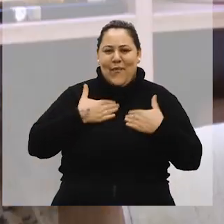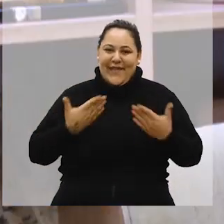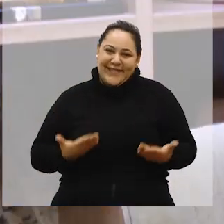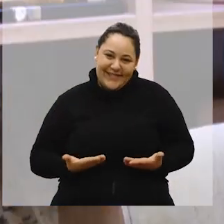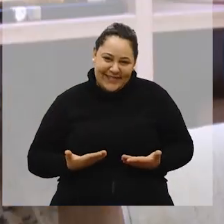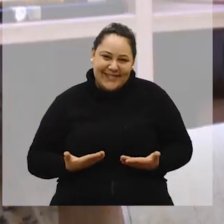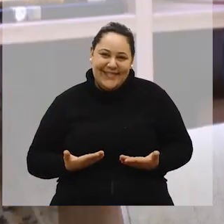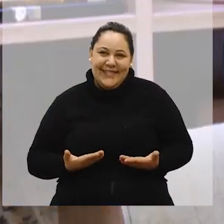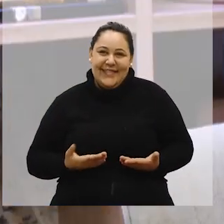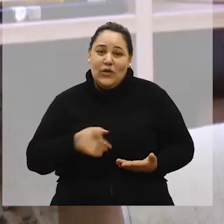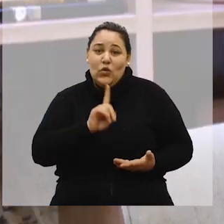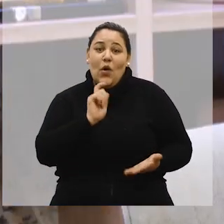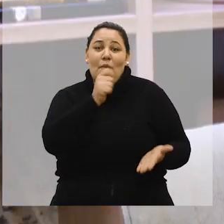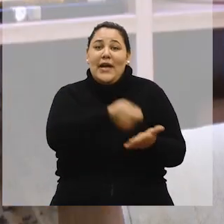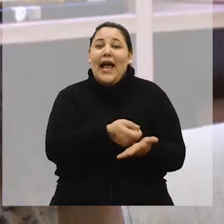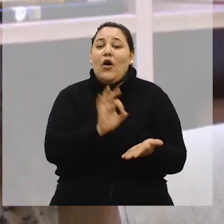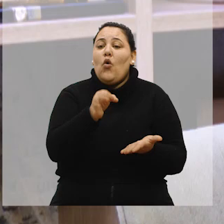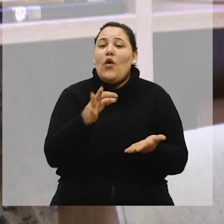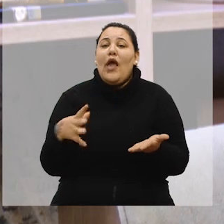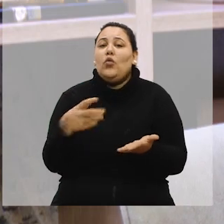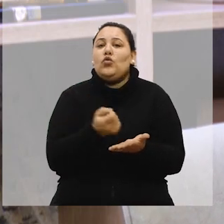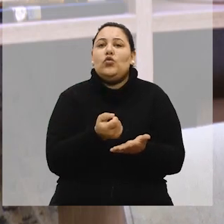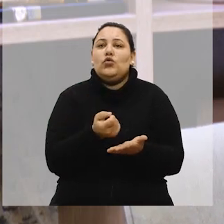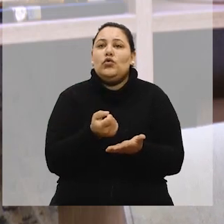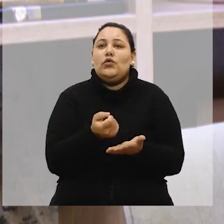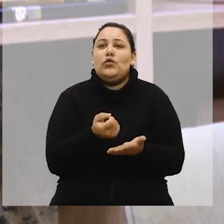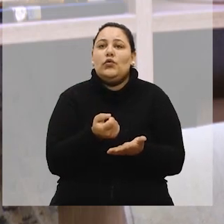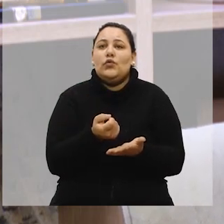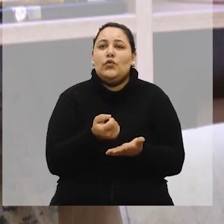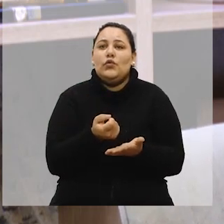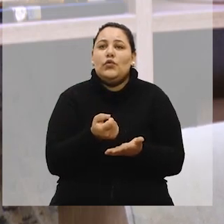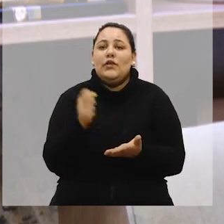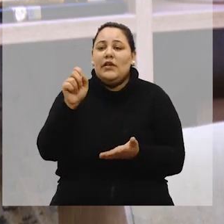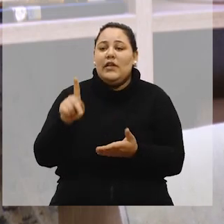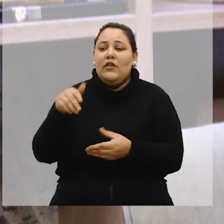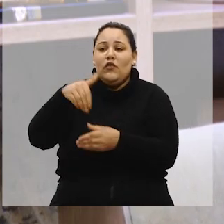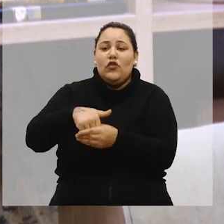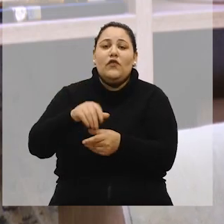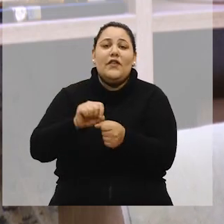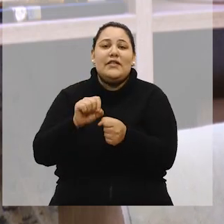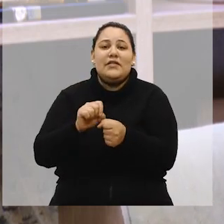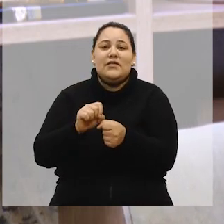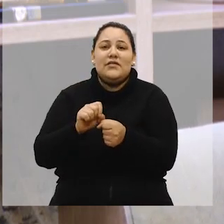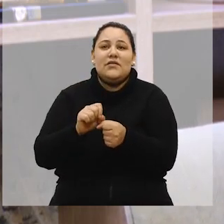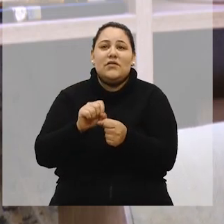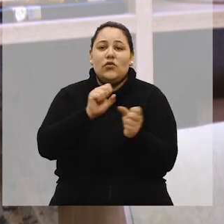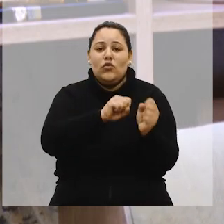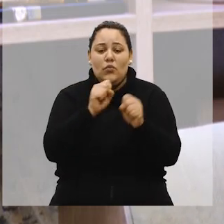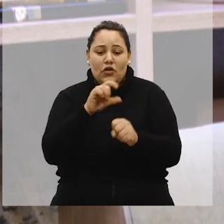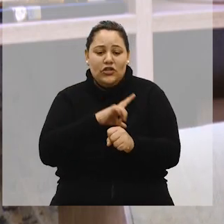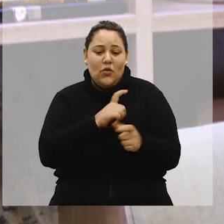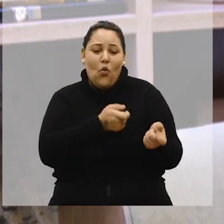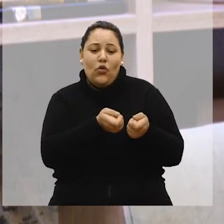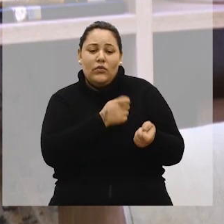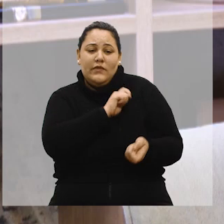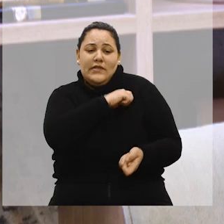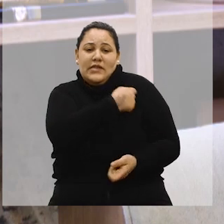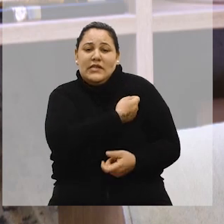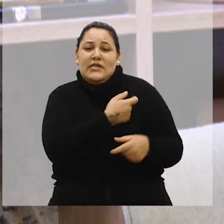também por... Tu não é obrigado a concordar com tudo que em quem tu votou fez. Tu pode ter uma